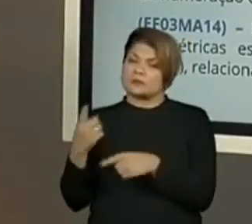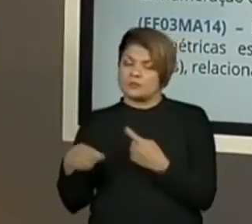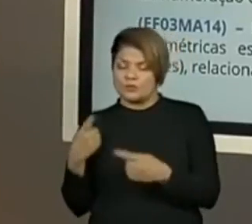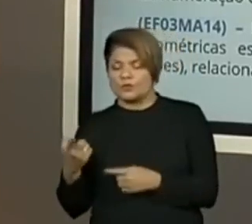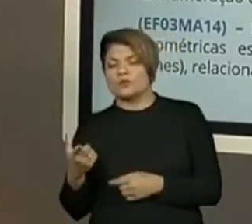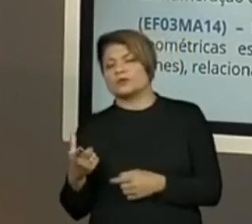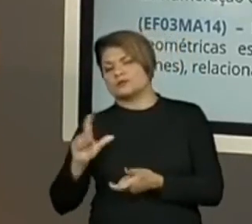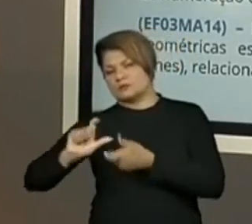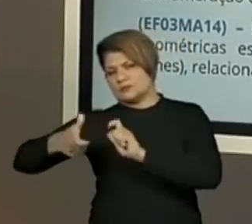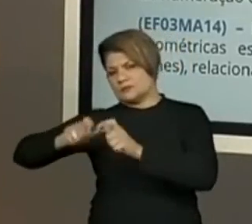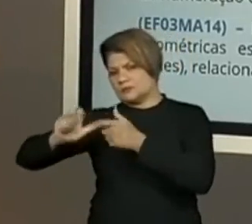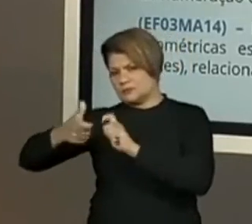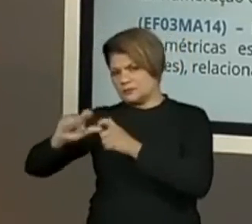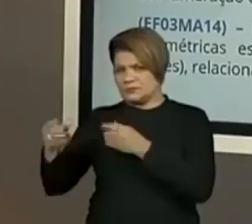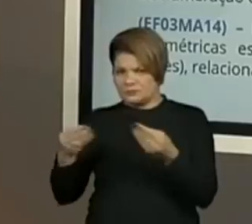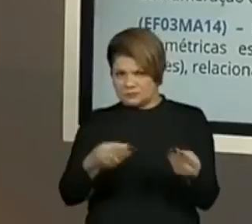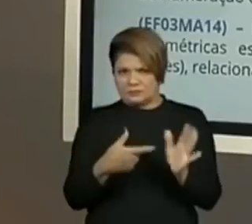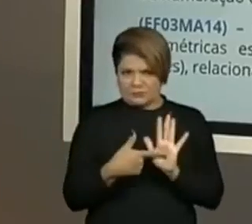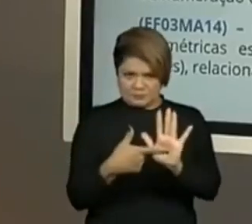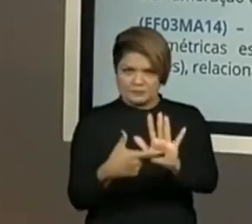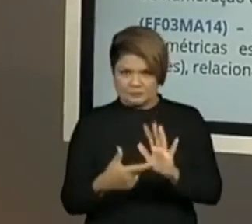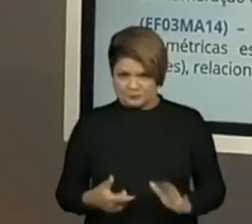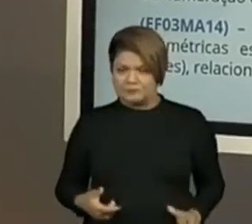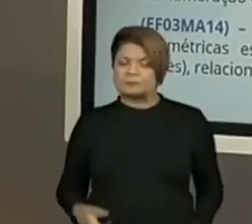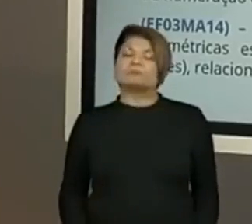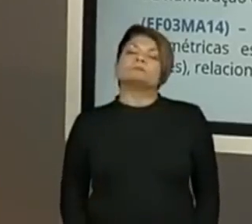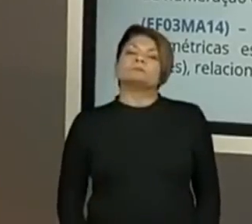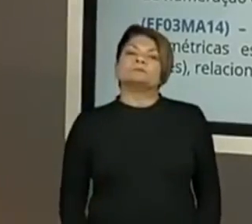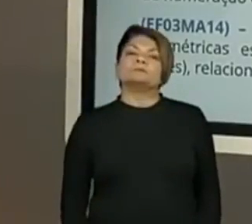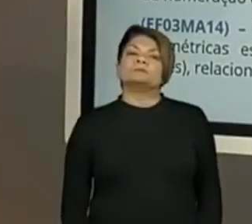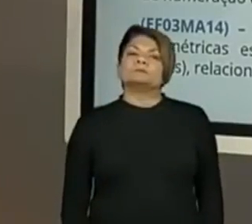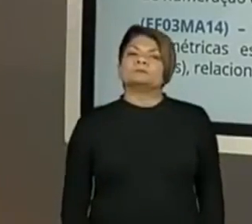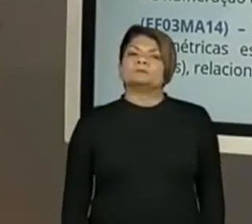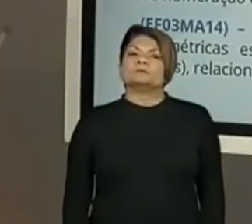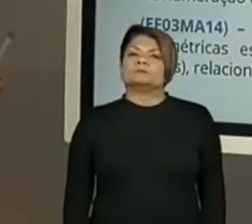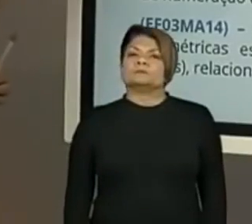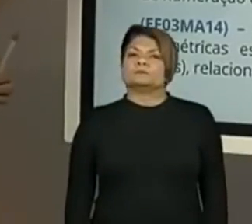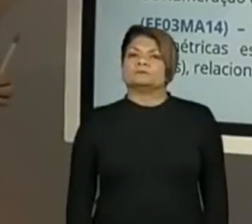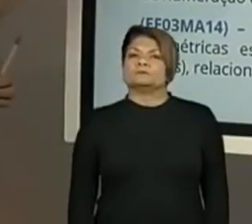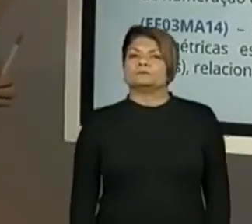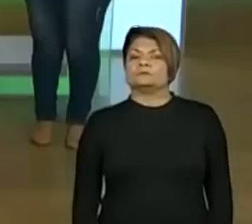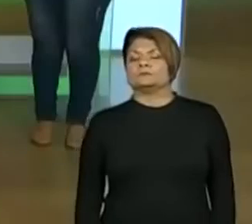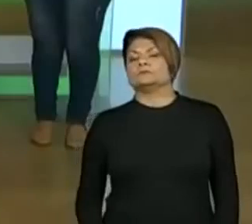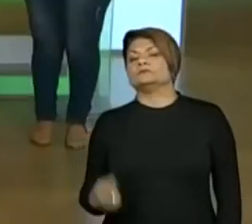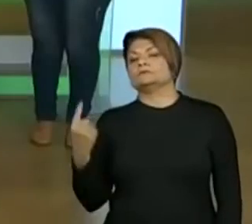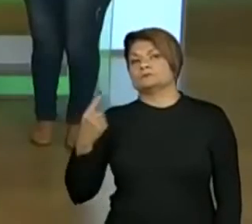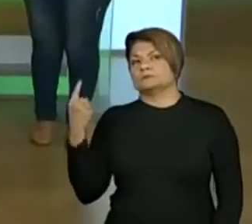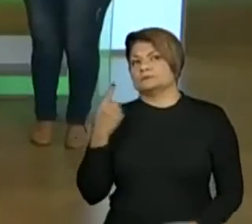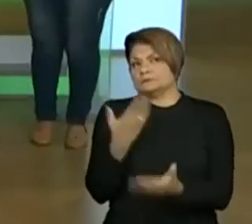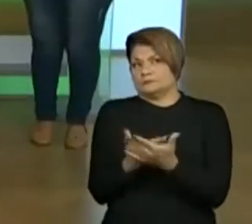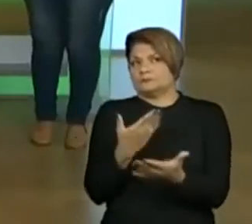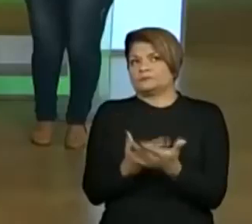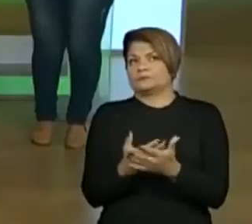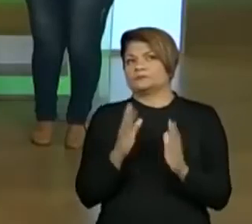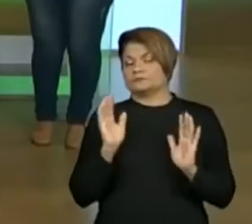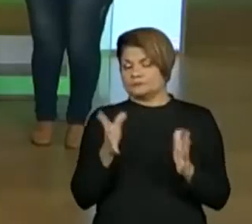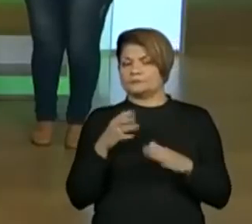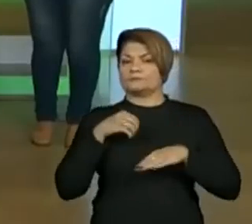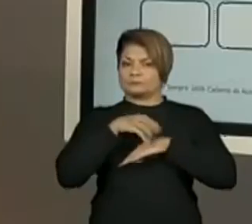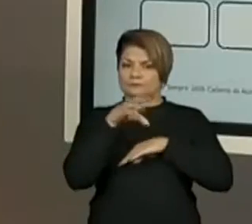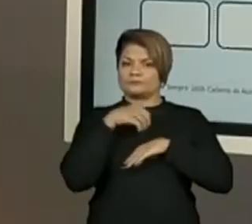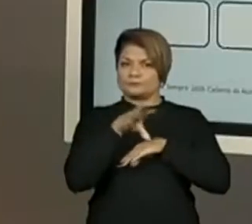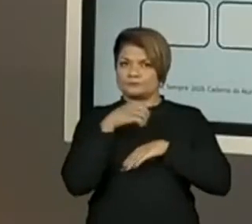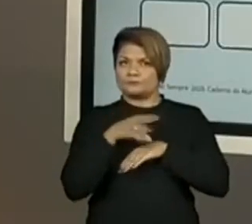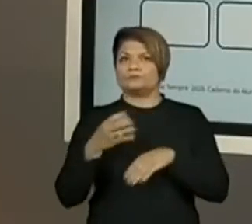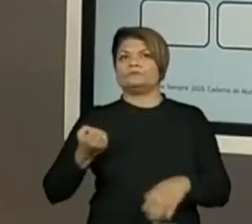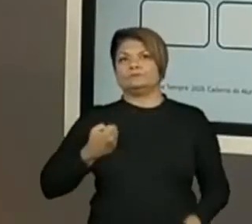figuras geométricas espaciais. Tudo bem? Então, vamos lá. Na primeira aula, nós fizemos um ditado de